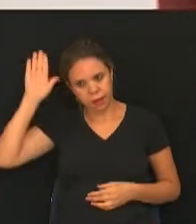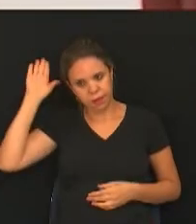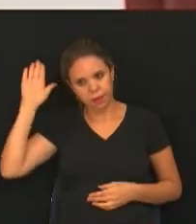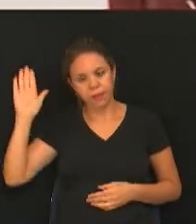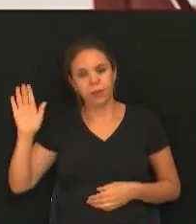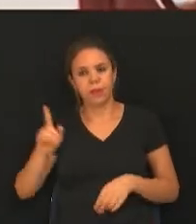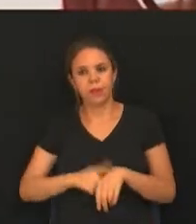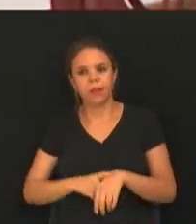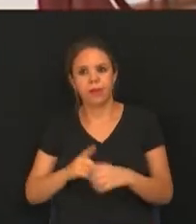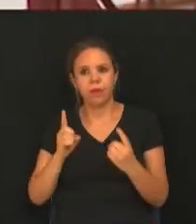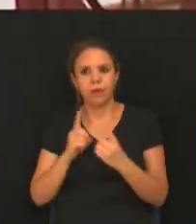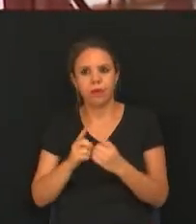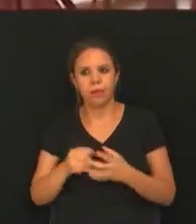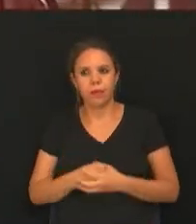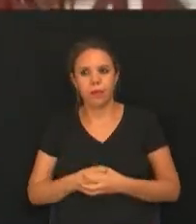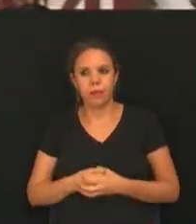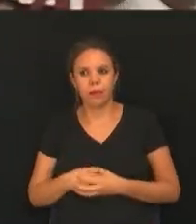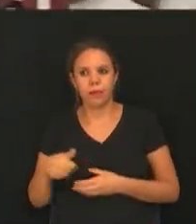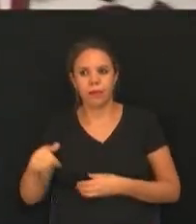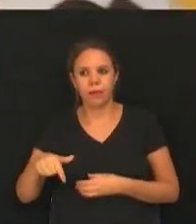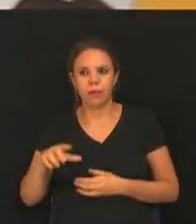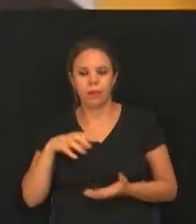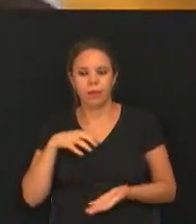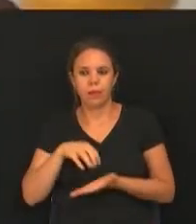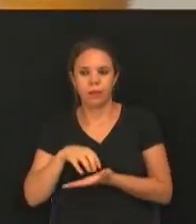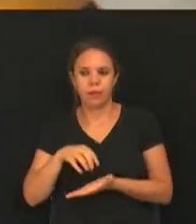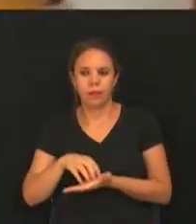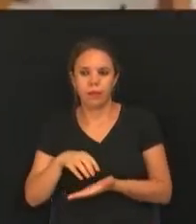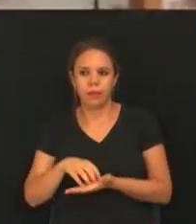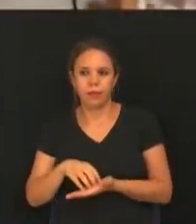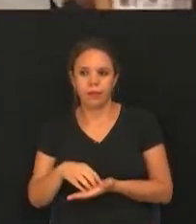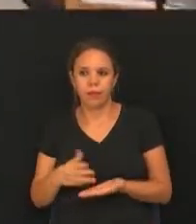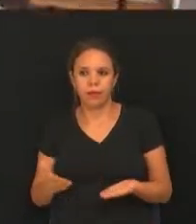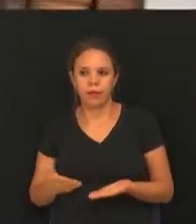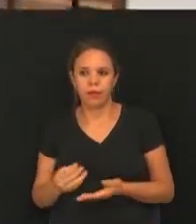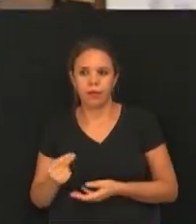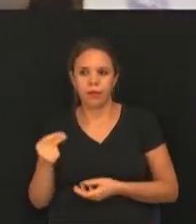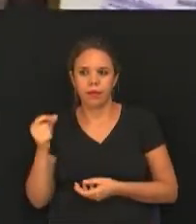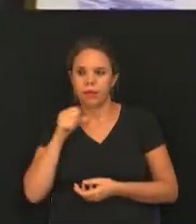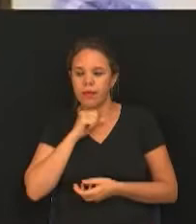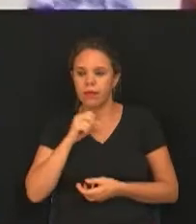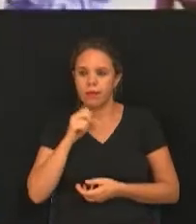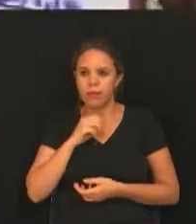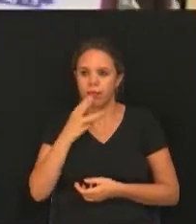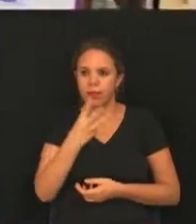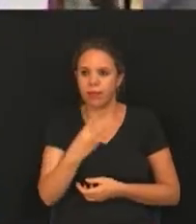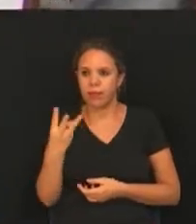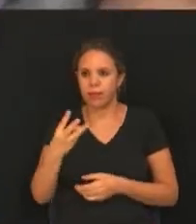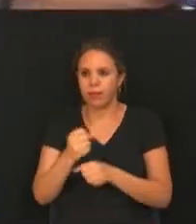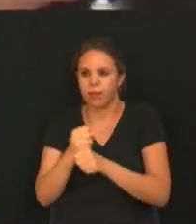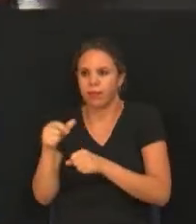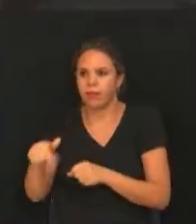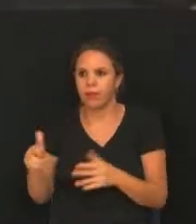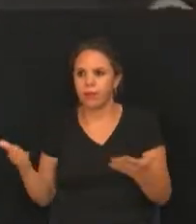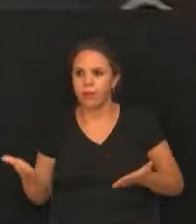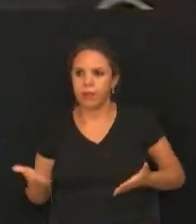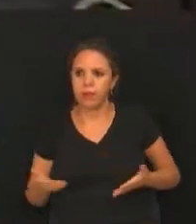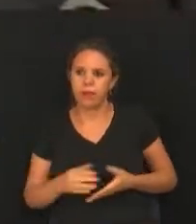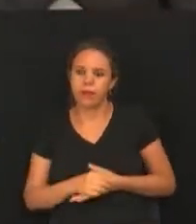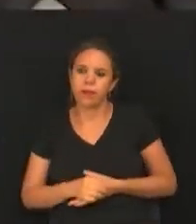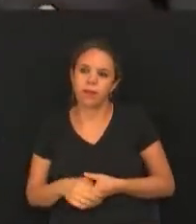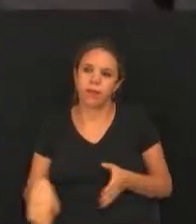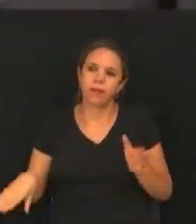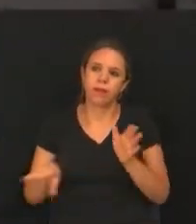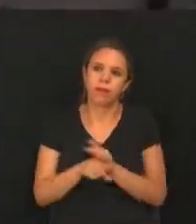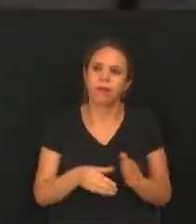tempo de serviço aqui na unidade do 7º Grupamento de Bombeiros. Estou aqui há 33 anos, cheguei em dezembro